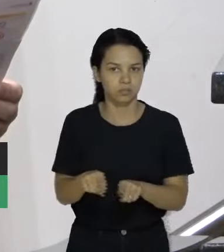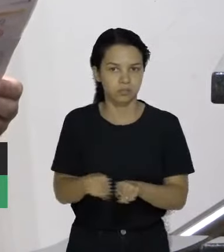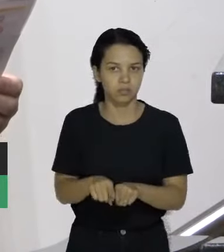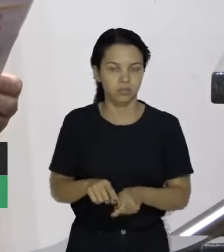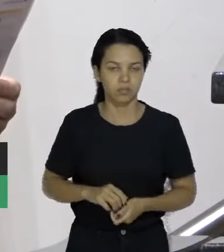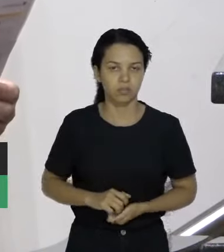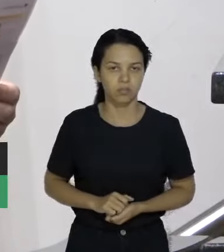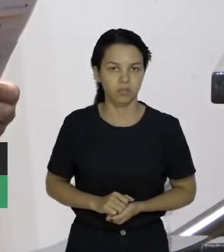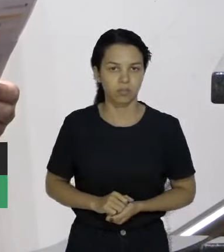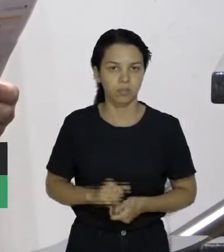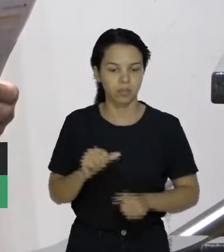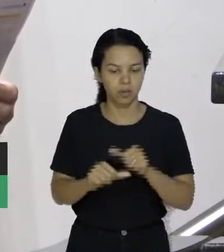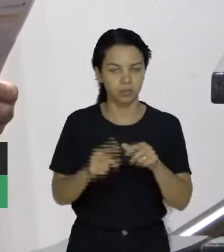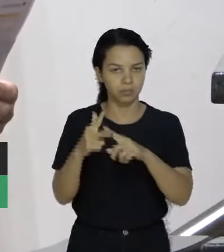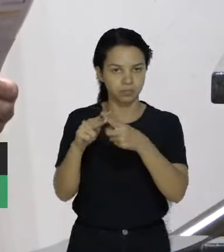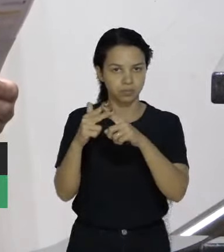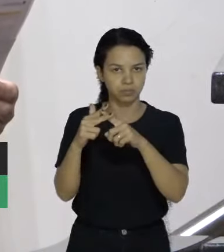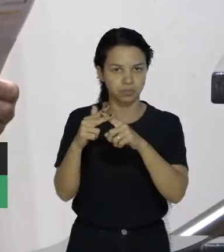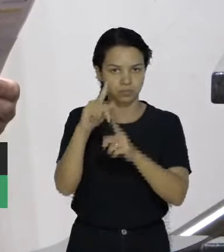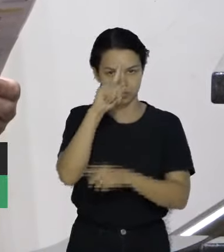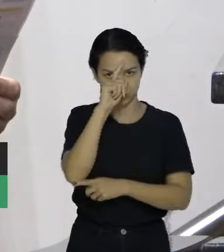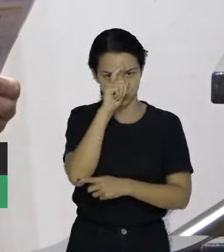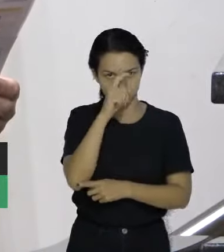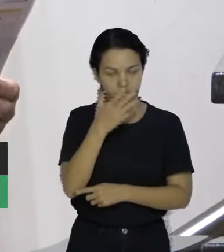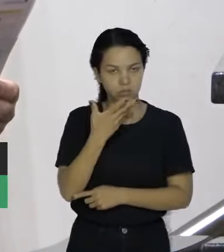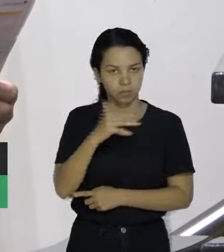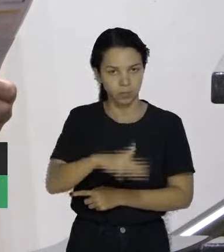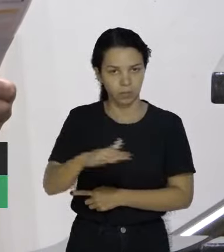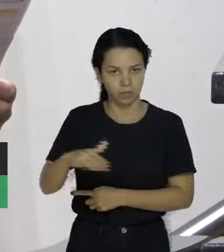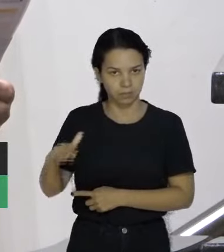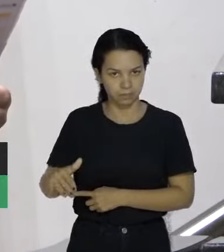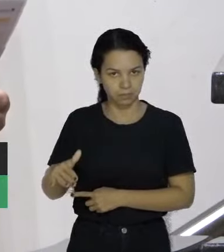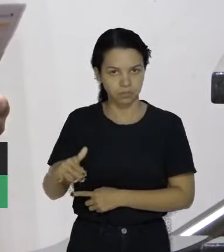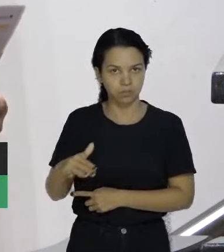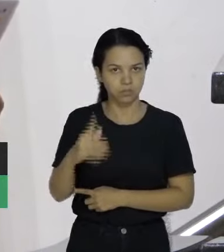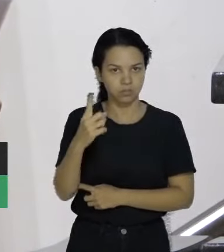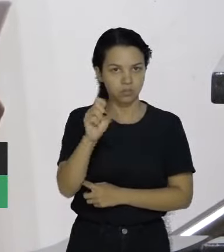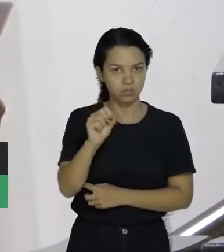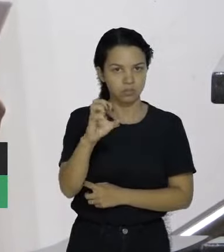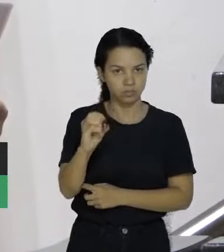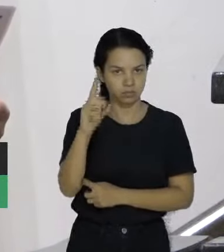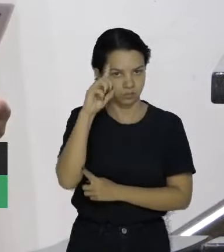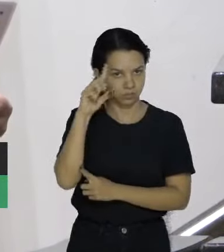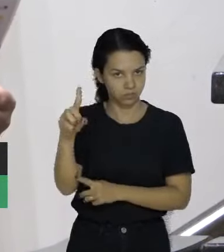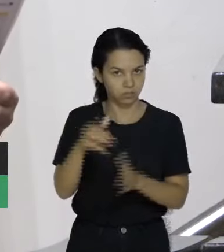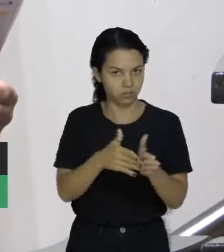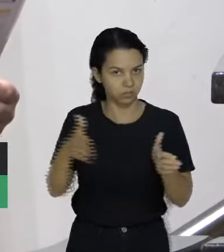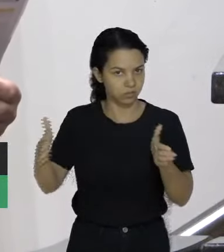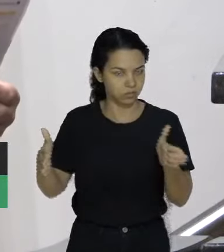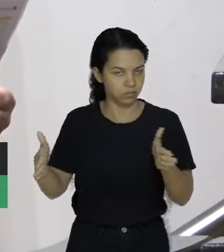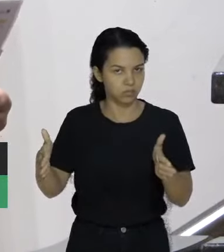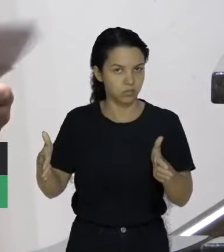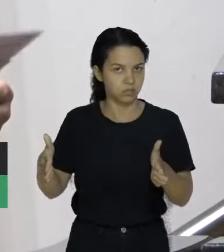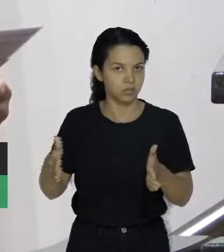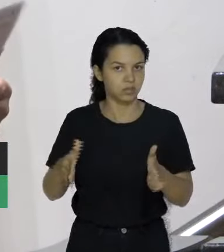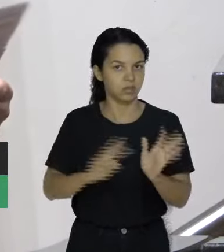reforma do Hospital Infantil terá prazo 180 Dias afirma secretária ou seja o Governo do Estado